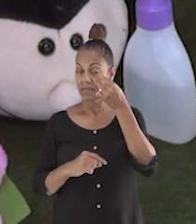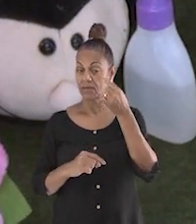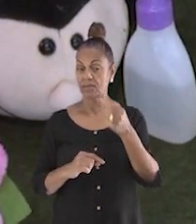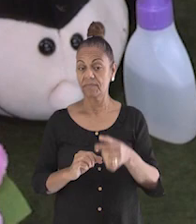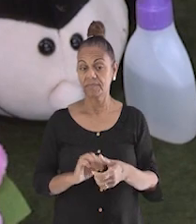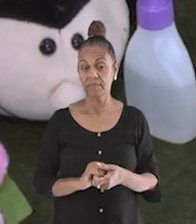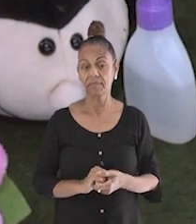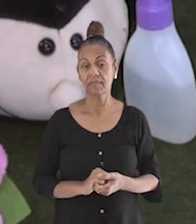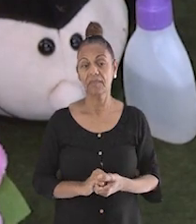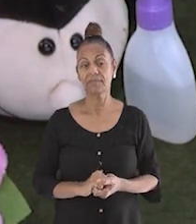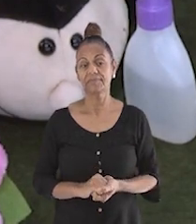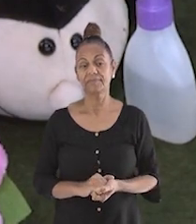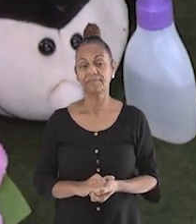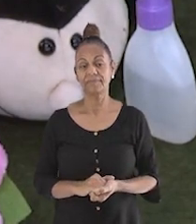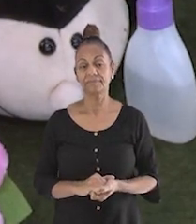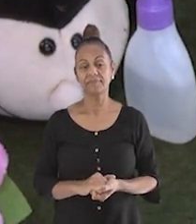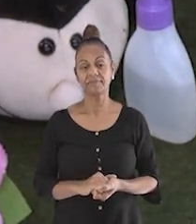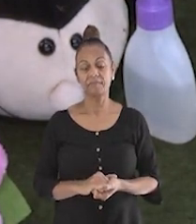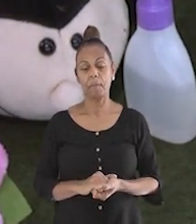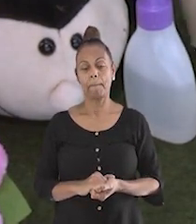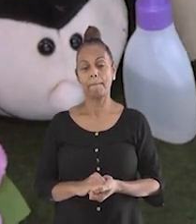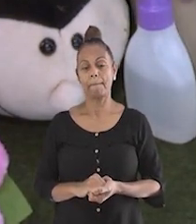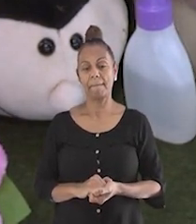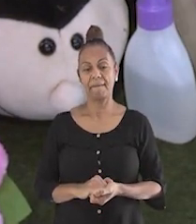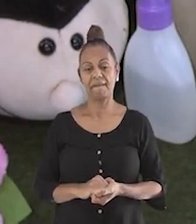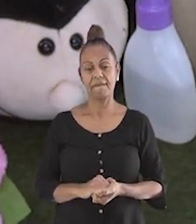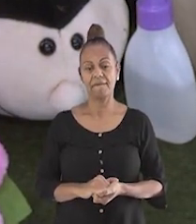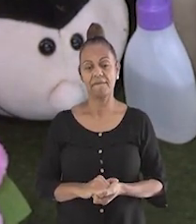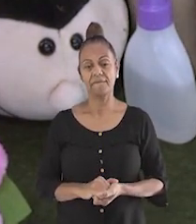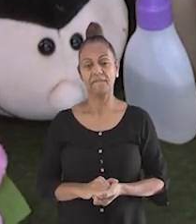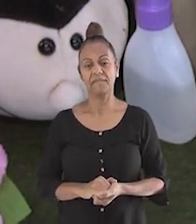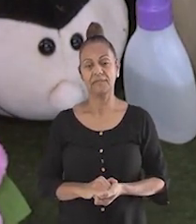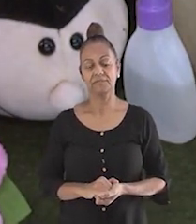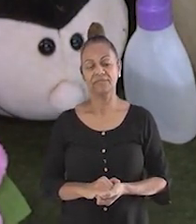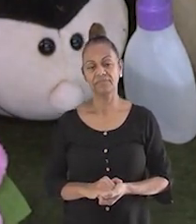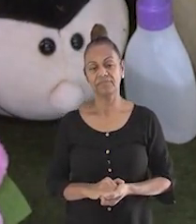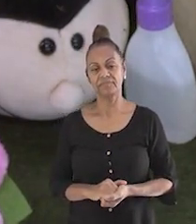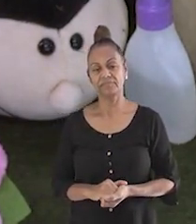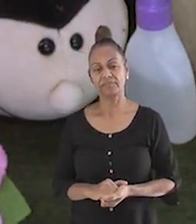Depois, você pode tirar o rolinho